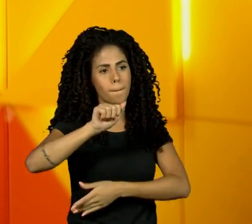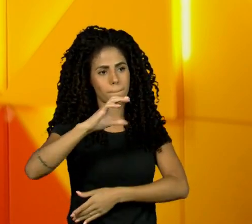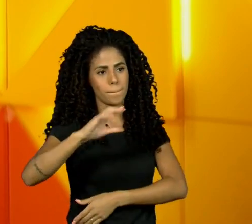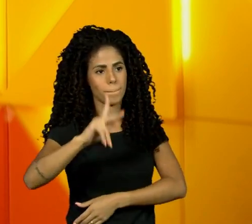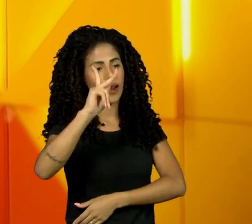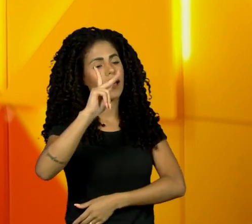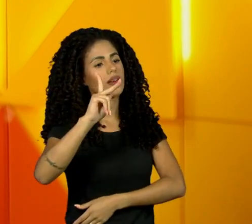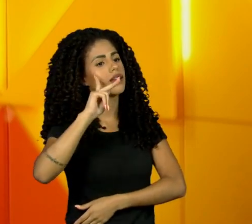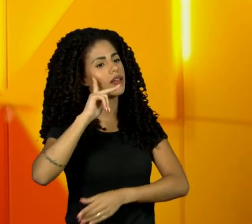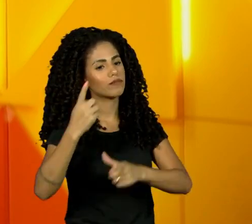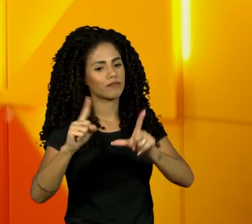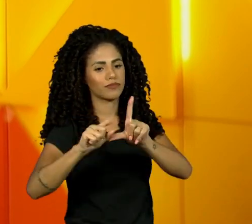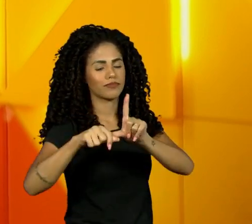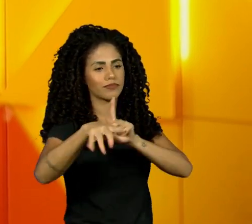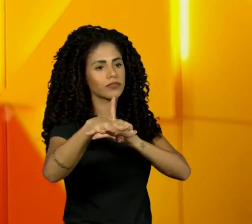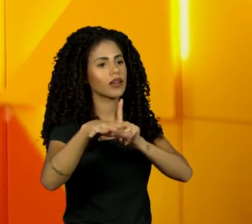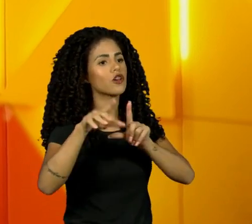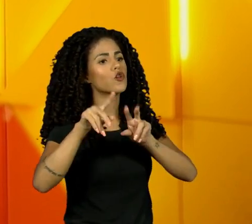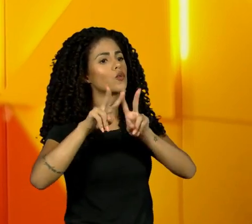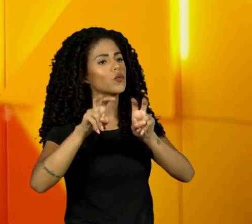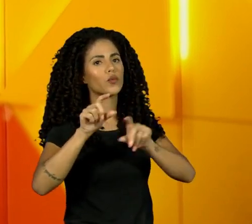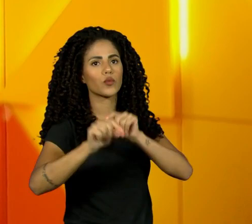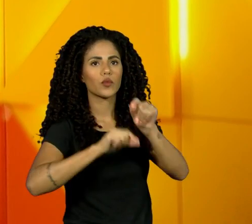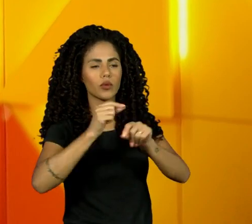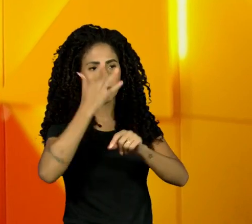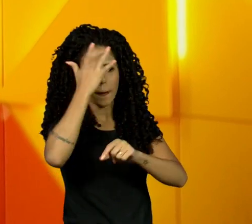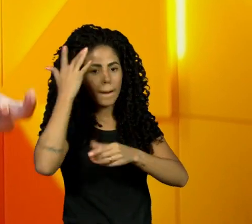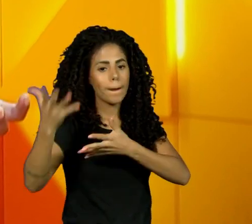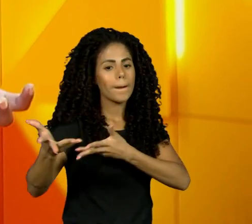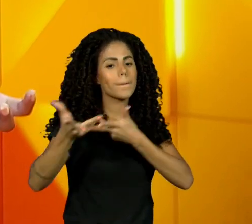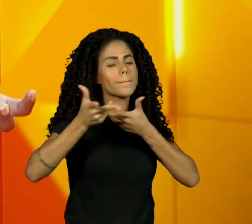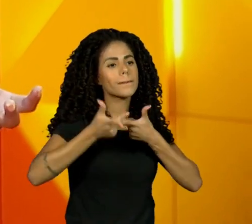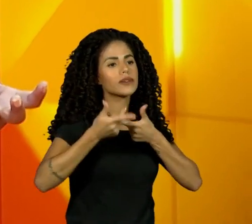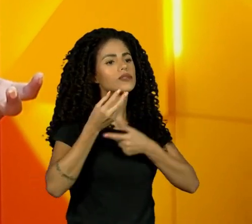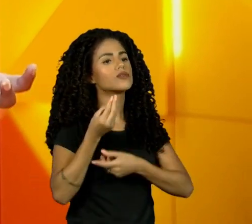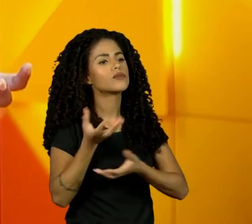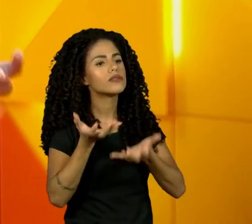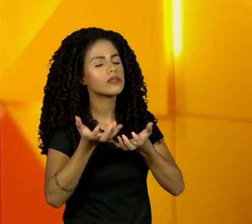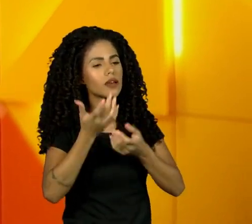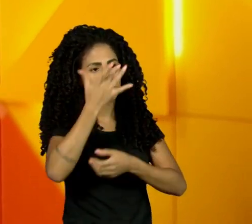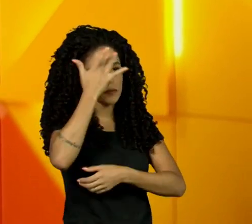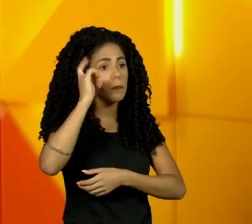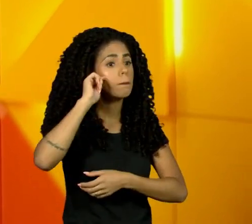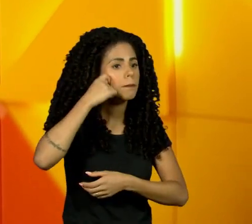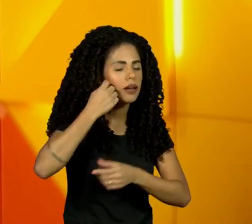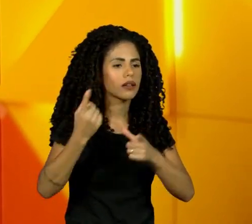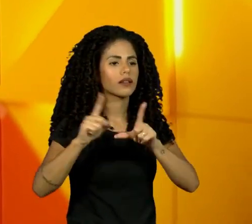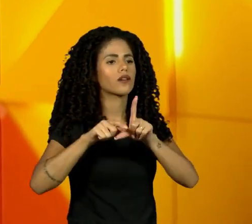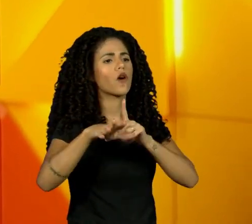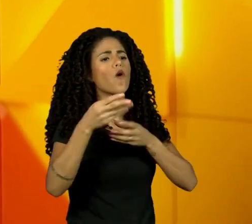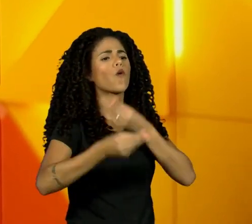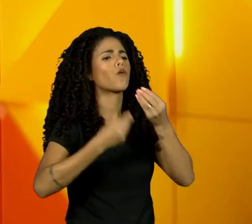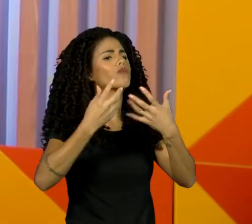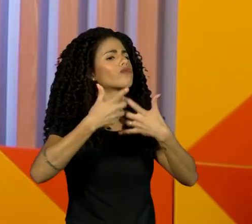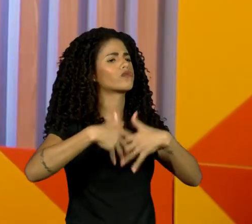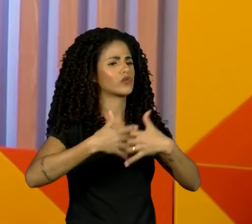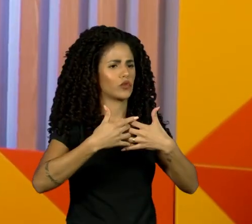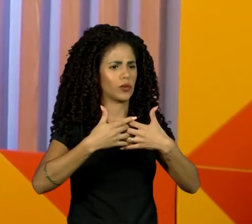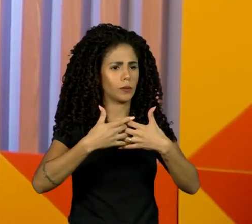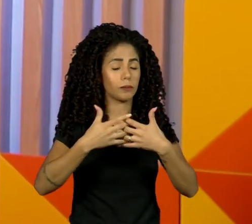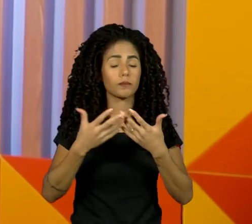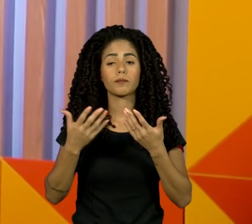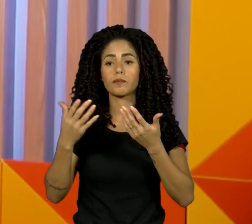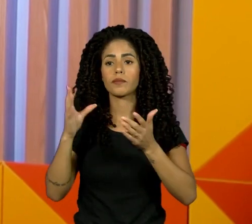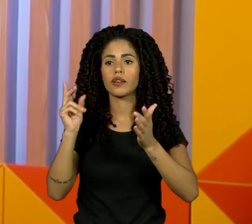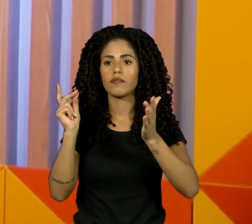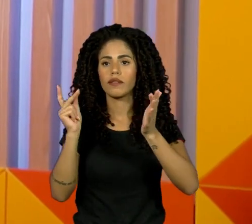agência especializada em atender um mercado que busca por influenciadores negros. Conta pra gente como é que funciona a agência. Exato. A